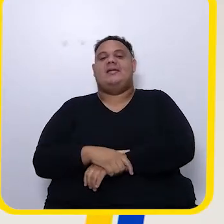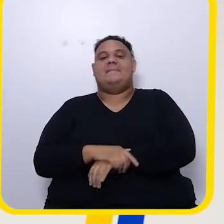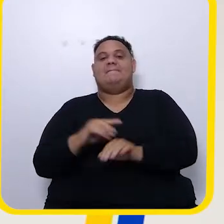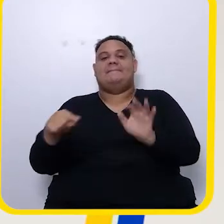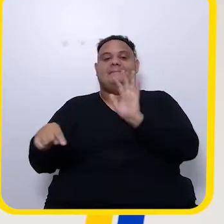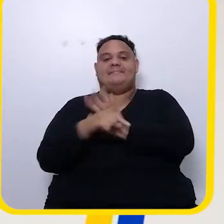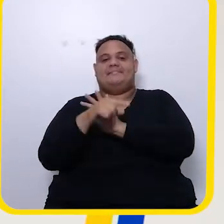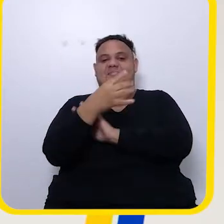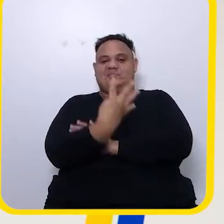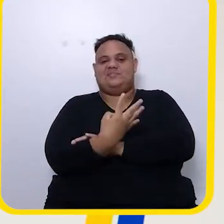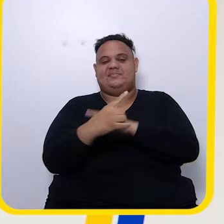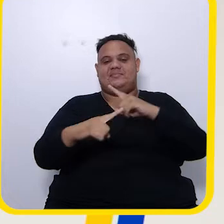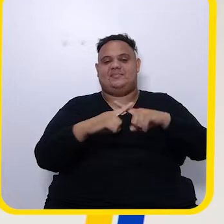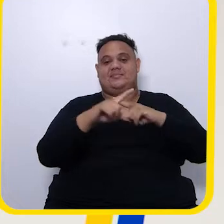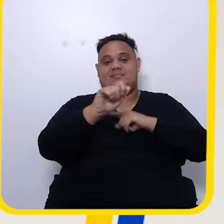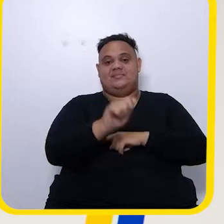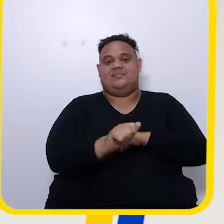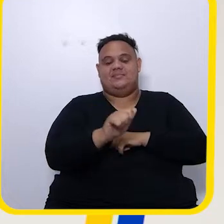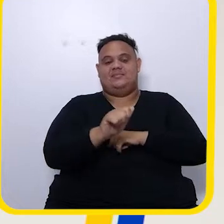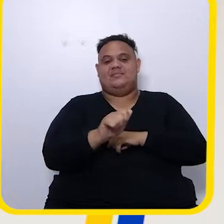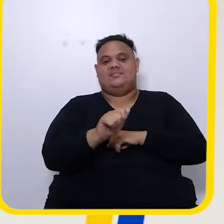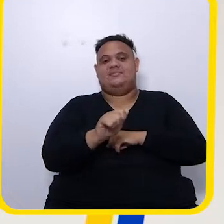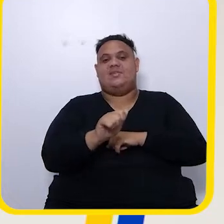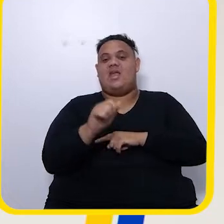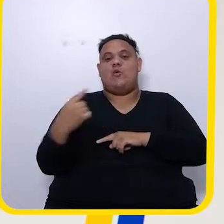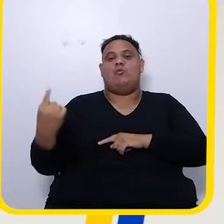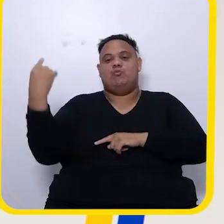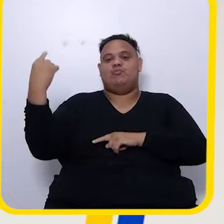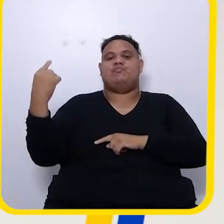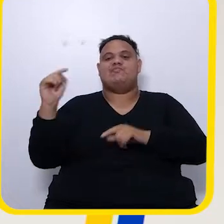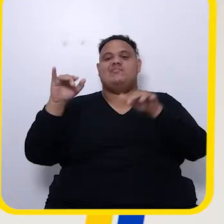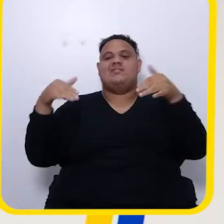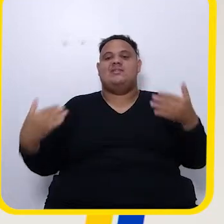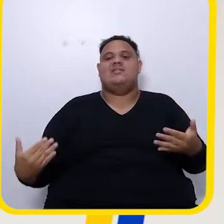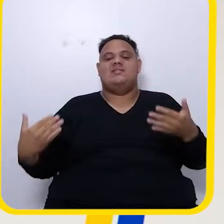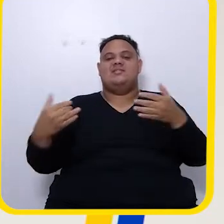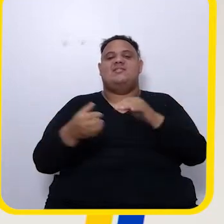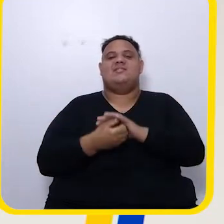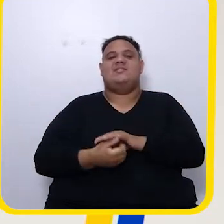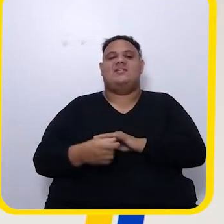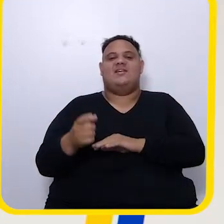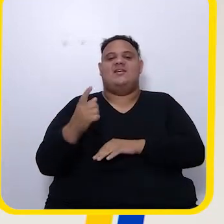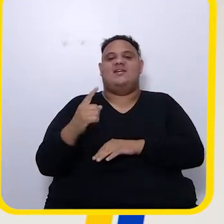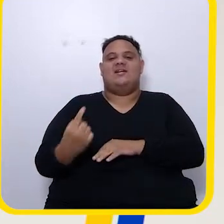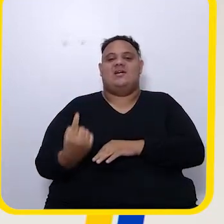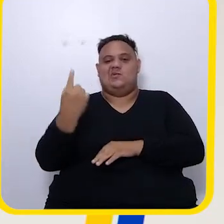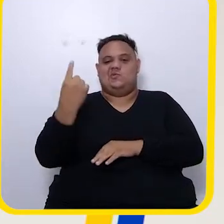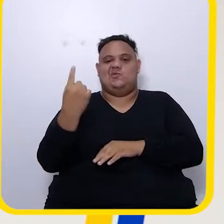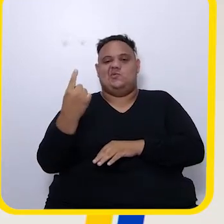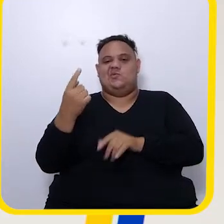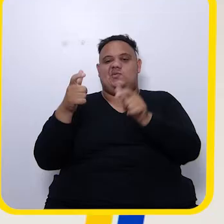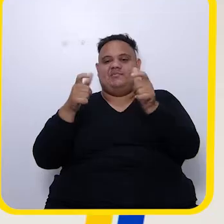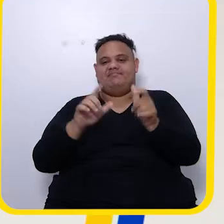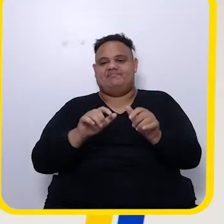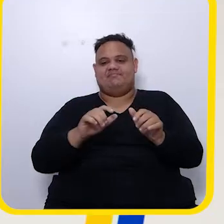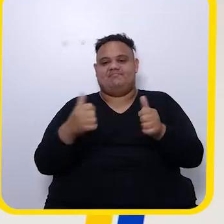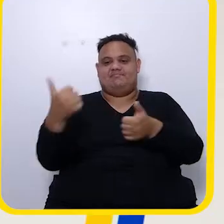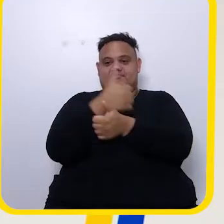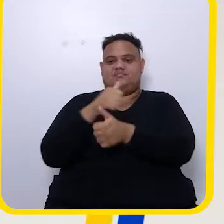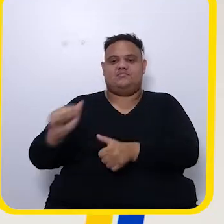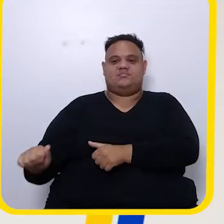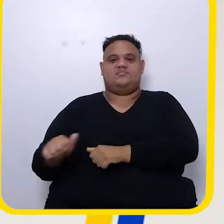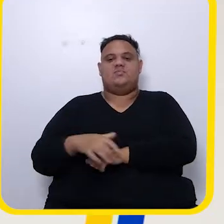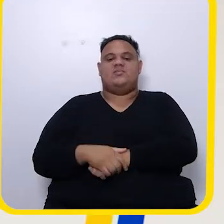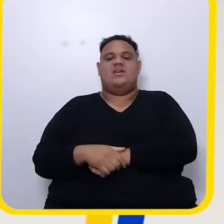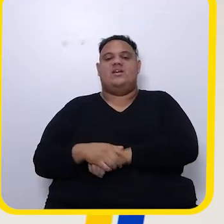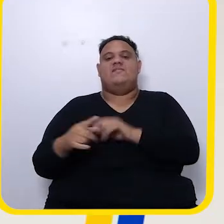Menos 4 vezes A. Qual é o valor do A? 1, né? Então, coloco o 1 no lugar do A. E vezes